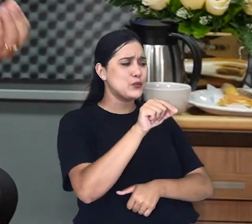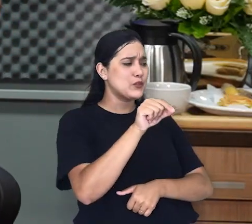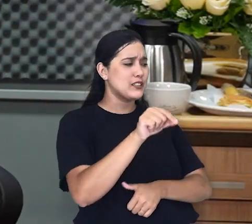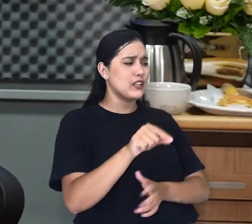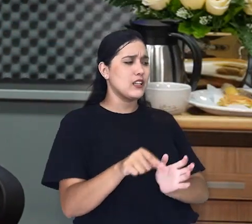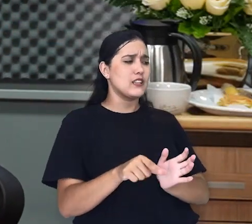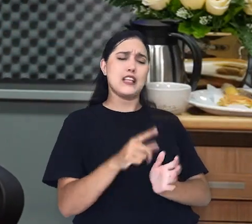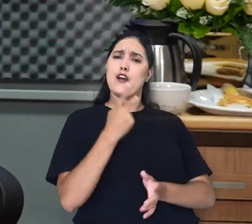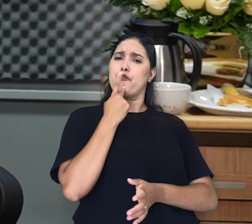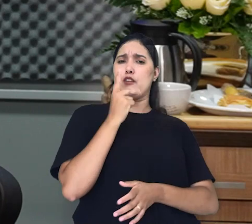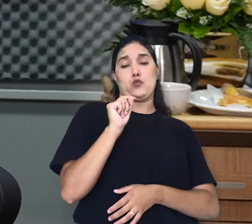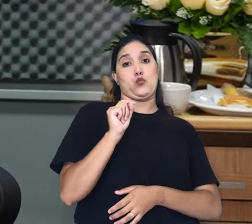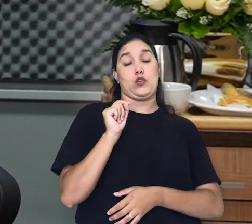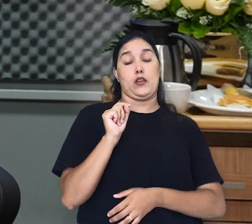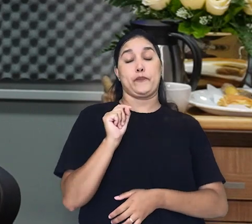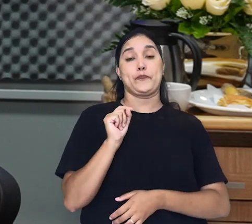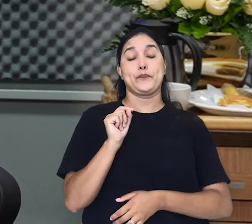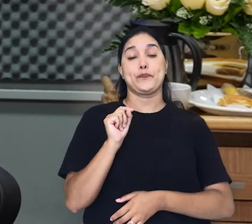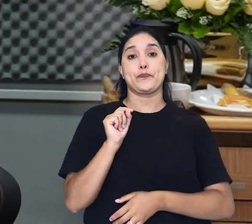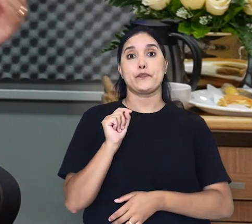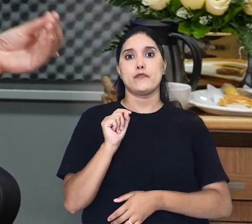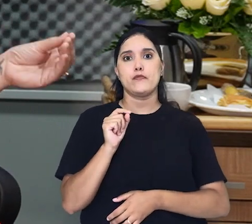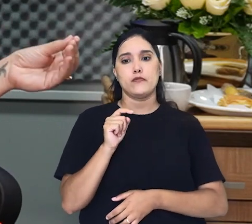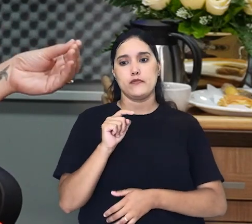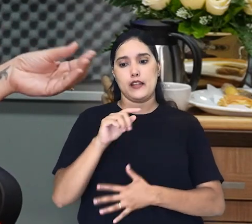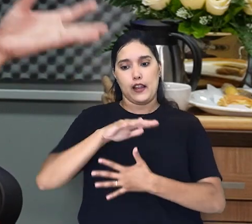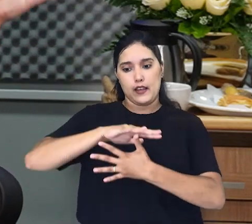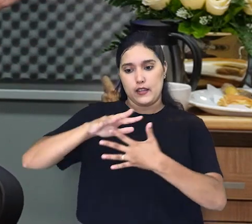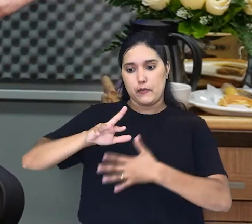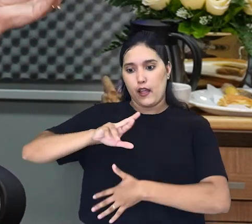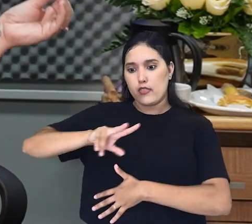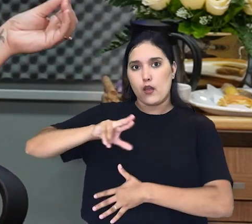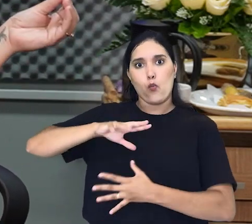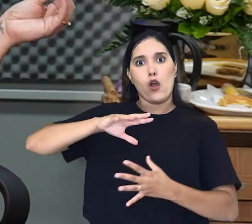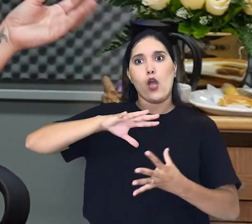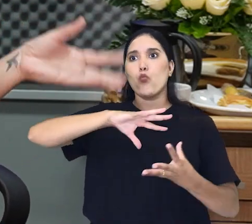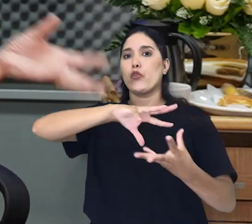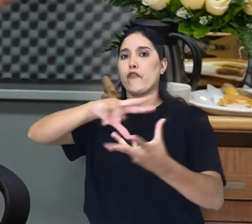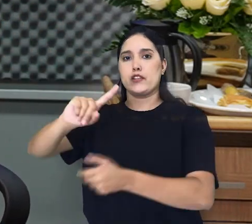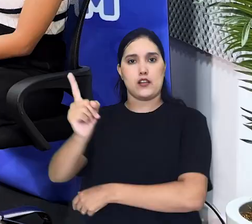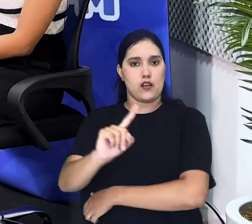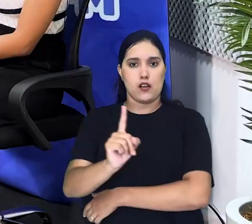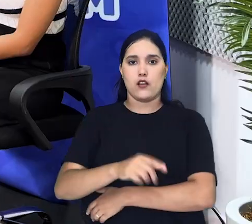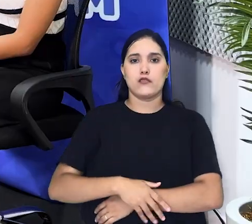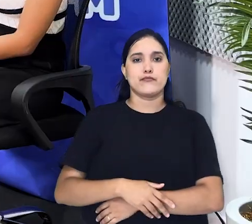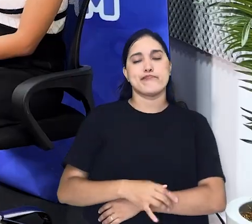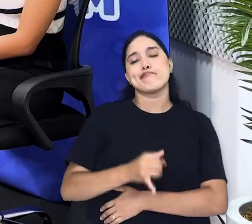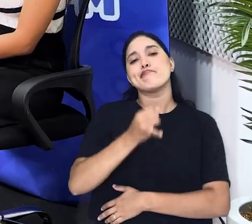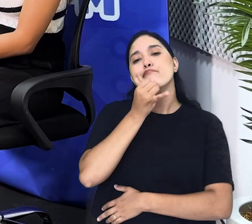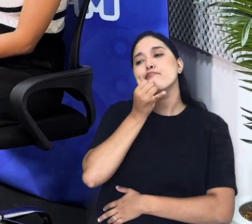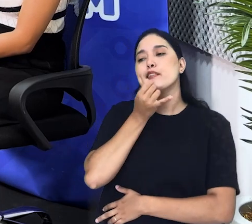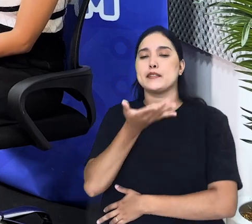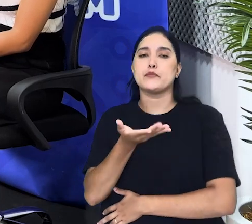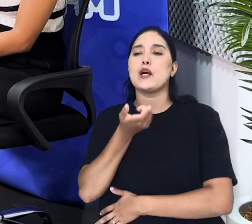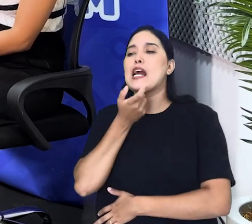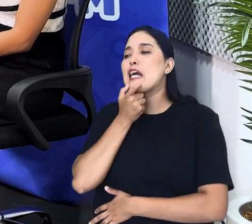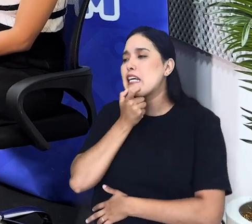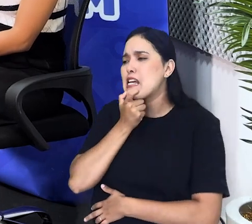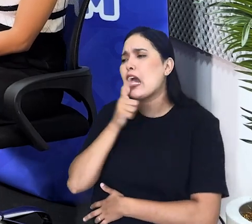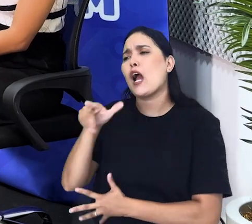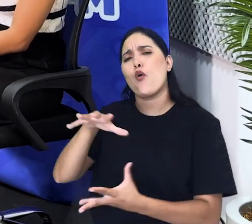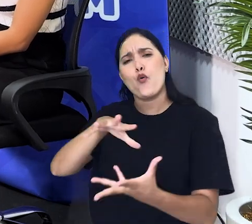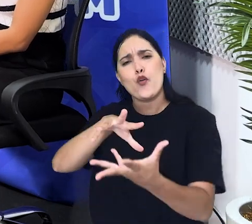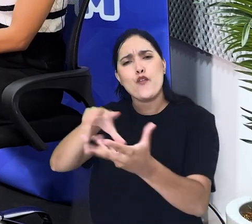palavra. Então, por isso que as pessoas cometem muito esse erro em falar que é linguagem, mas é língua, a nossa língua que a gente